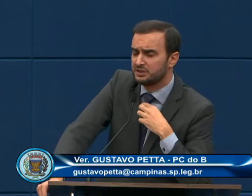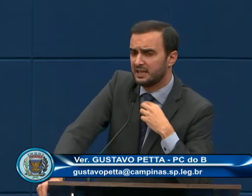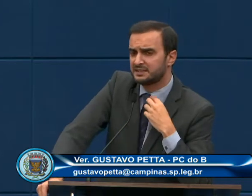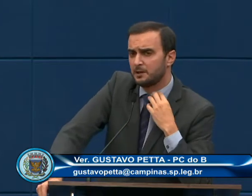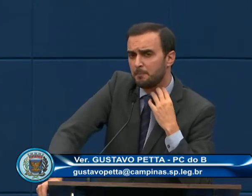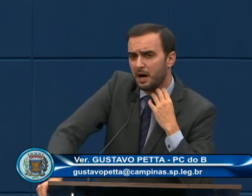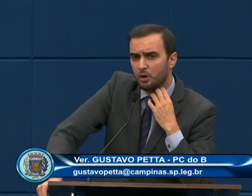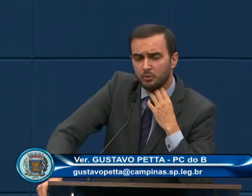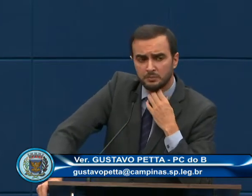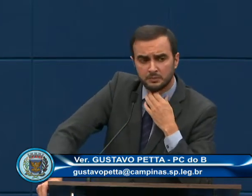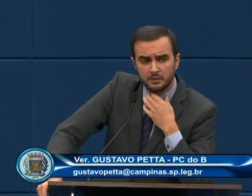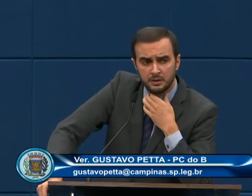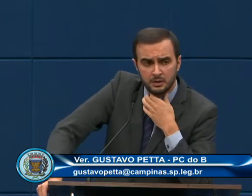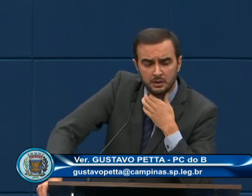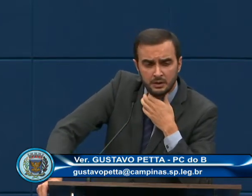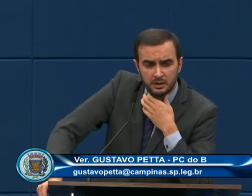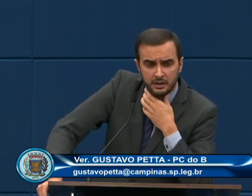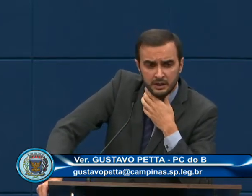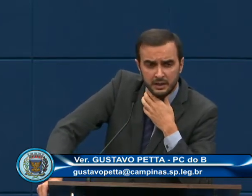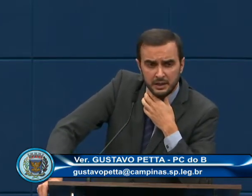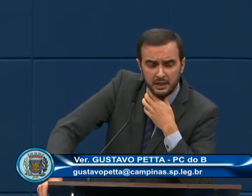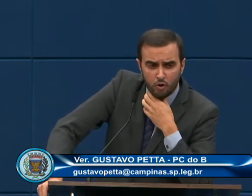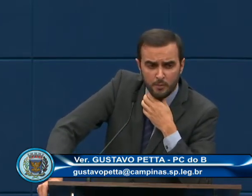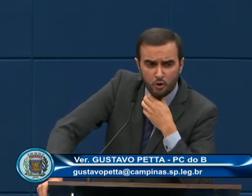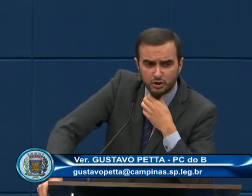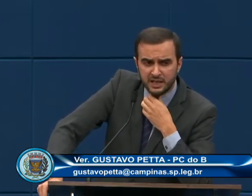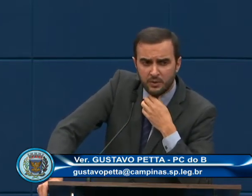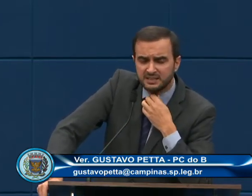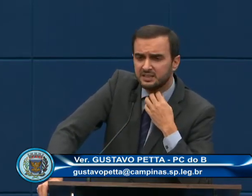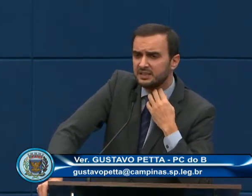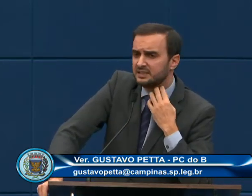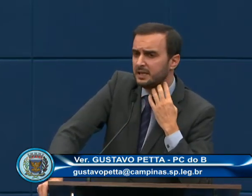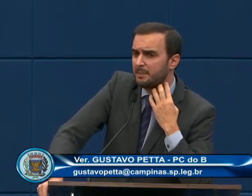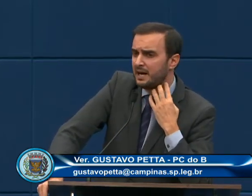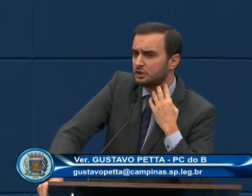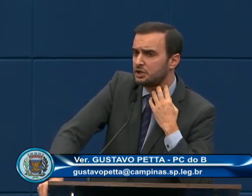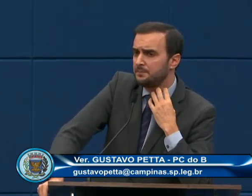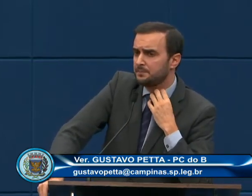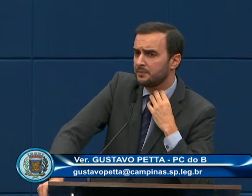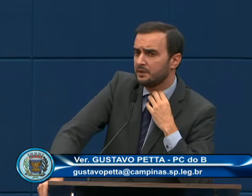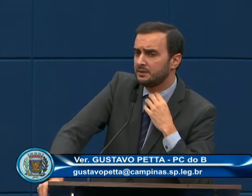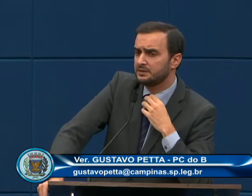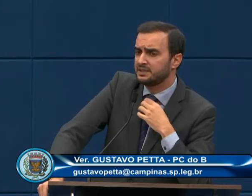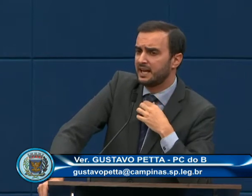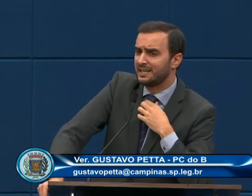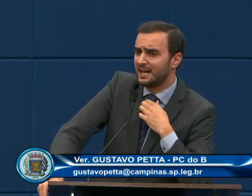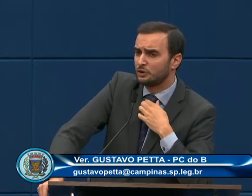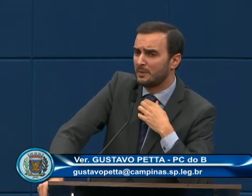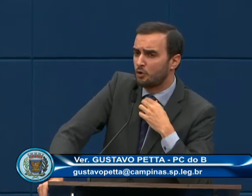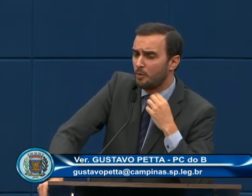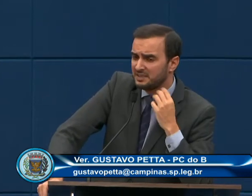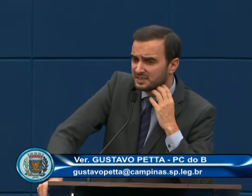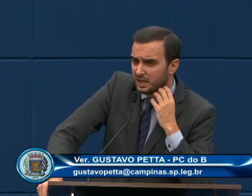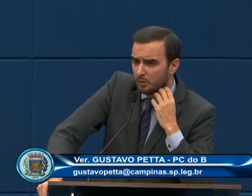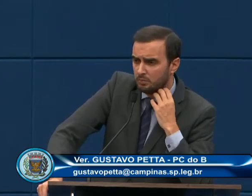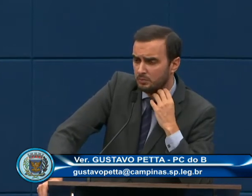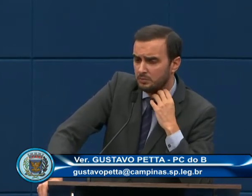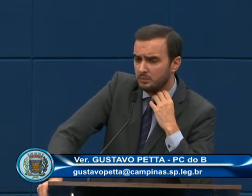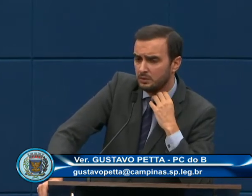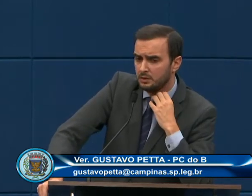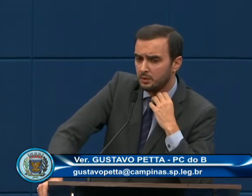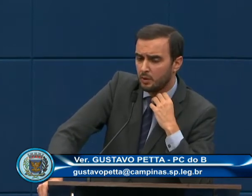Público do Estado de São Paulo. E, como consequência desse debate, será criada uma